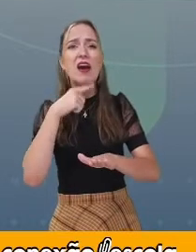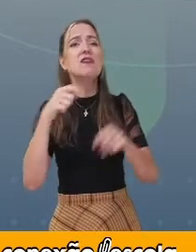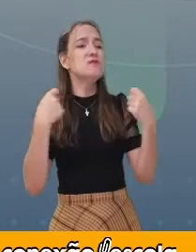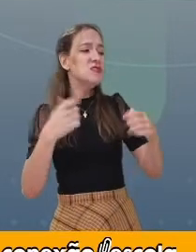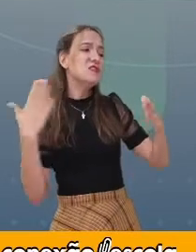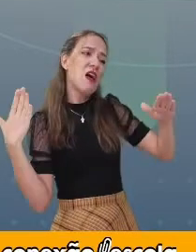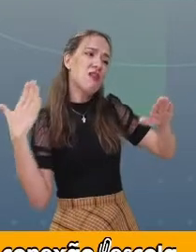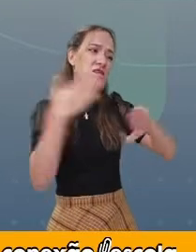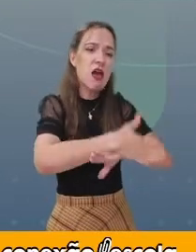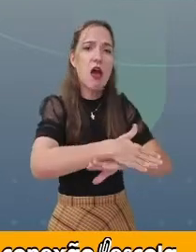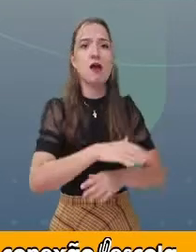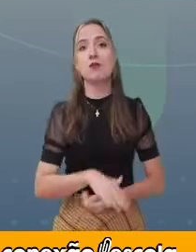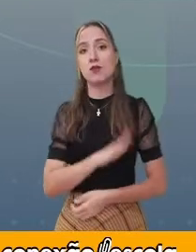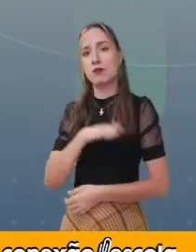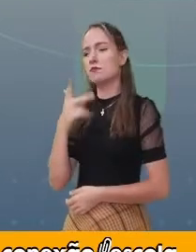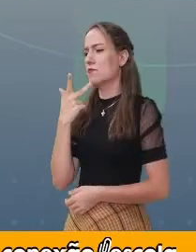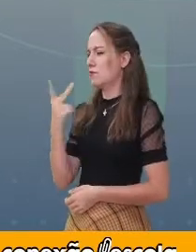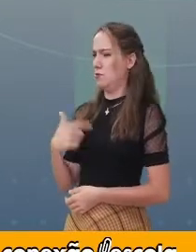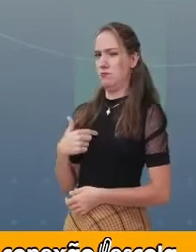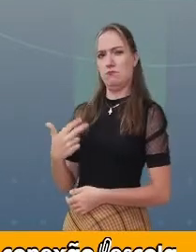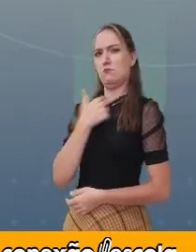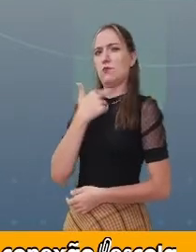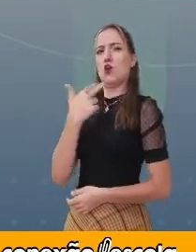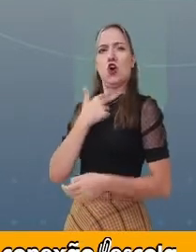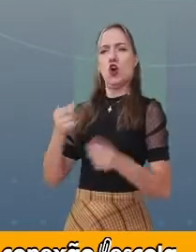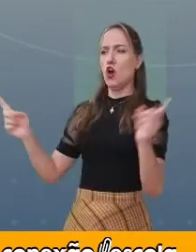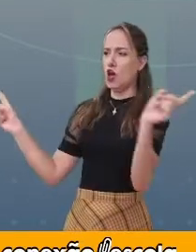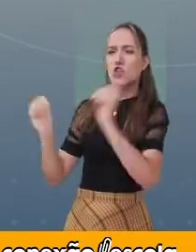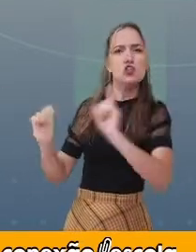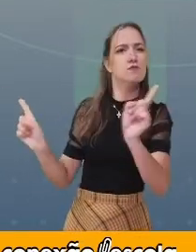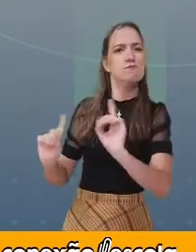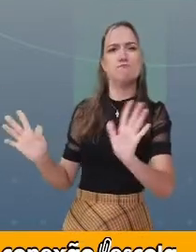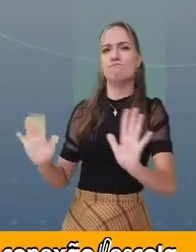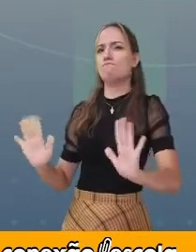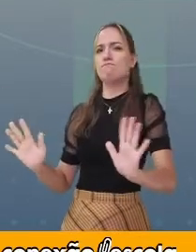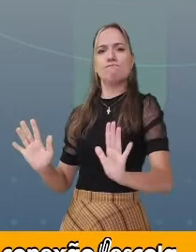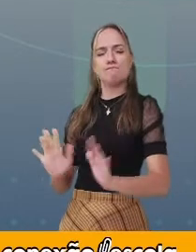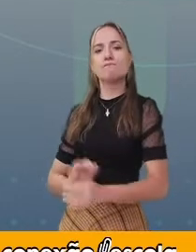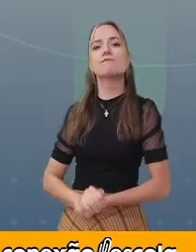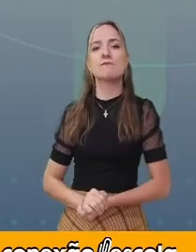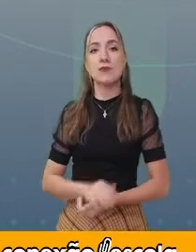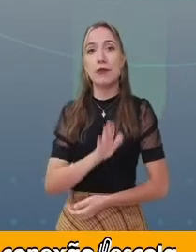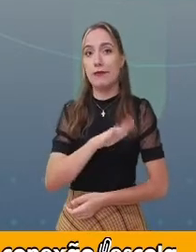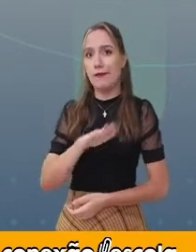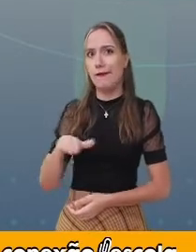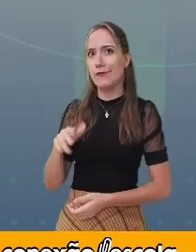entrar." "Não podemos," disseram as crianças.